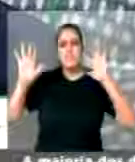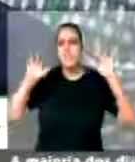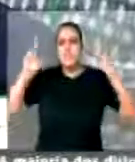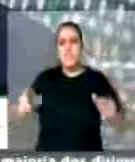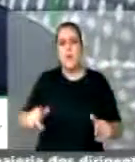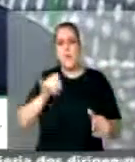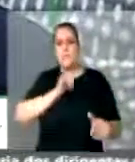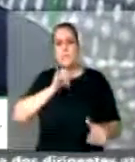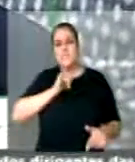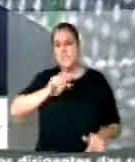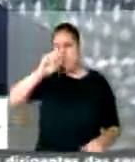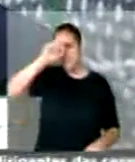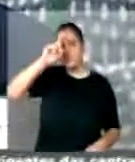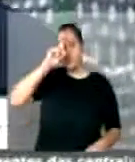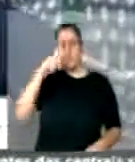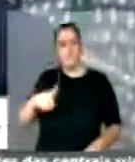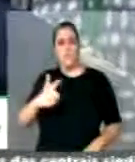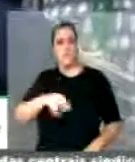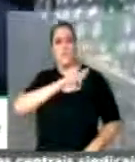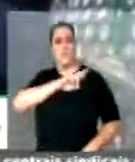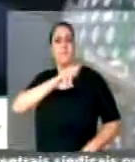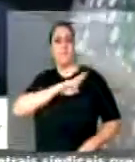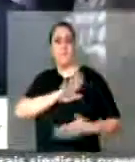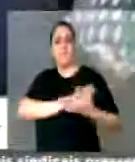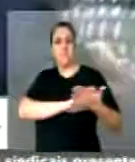responsável pelos médicos e enfermeiros,